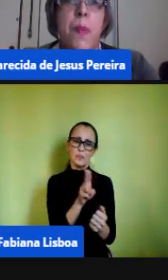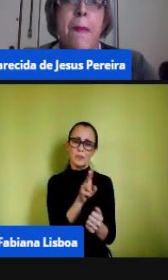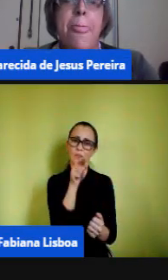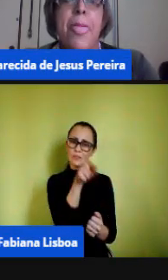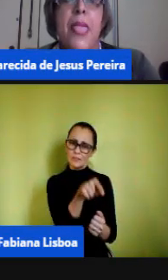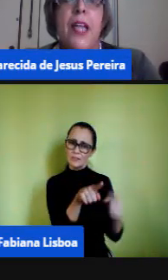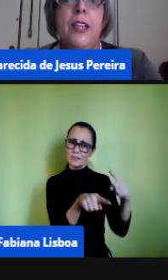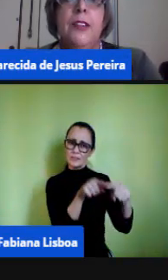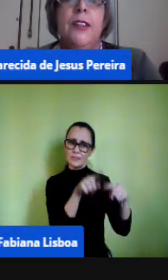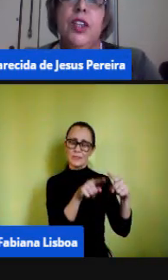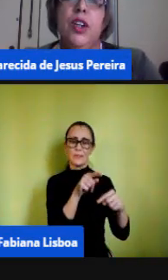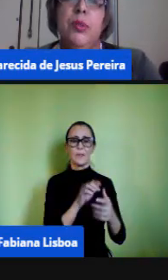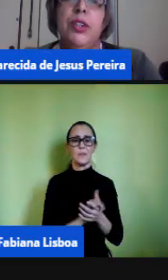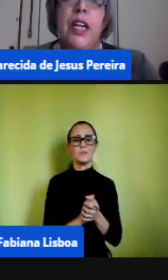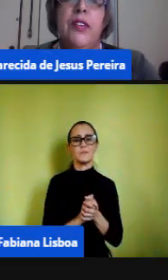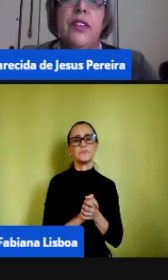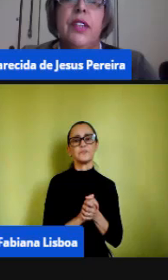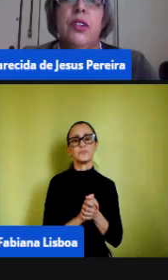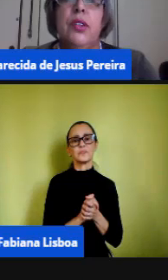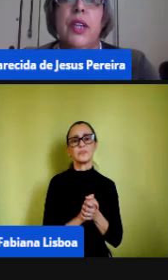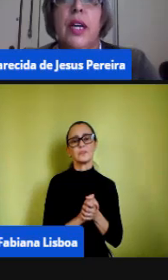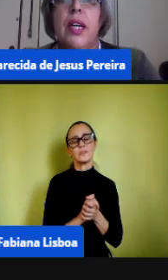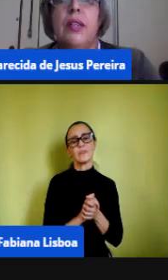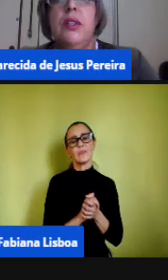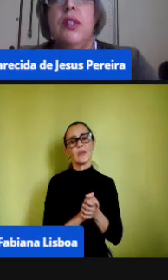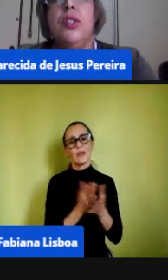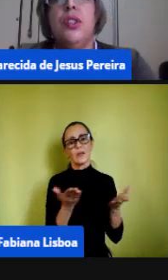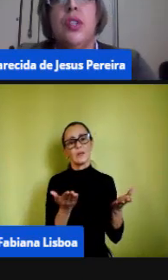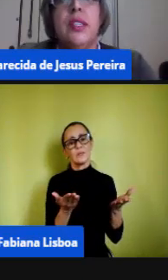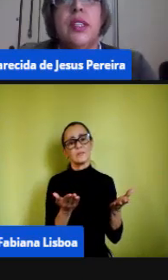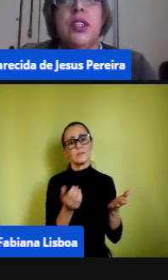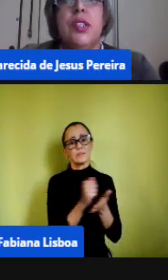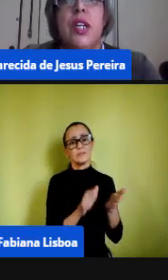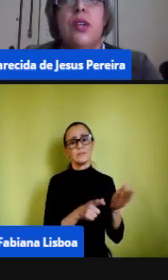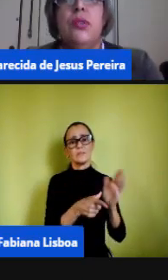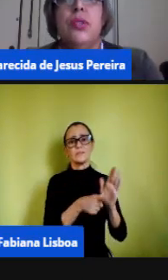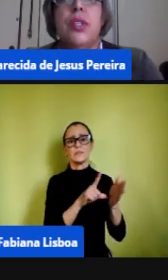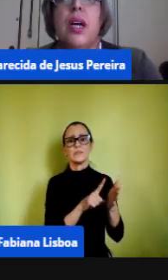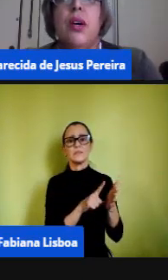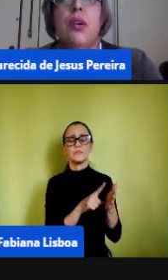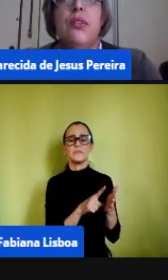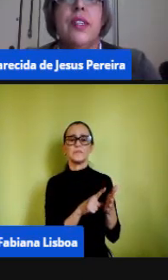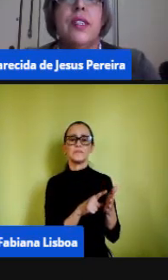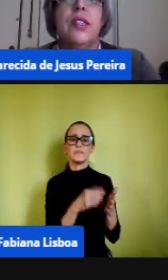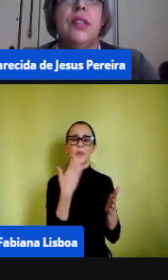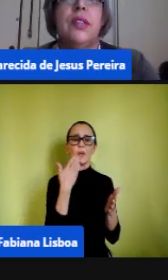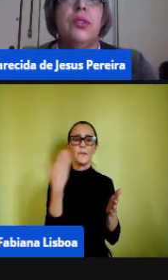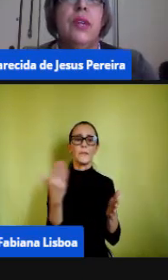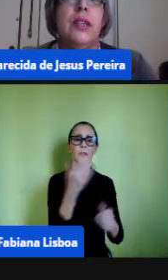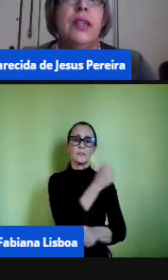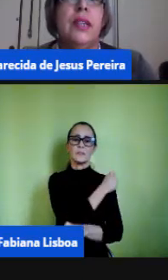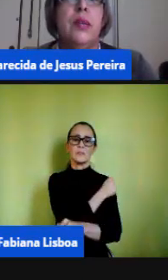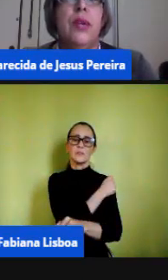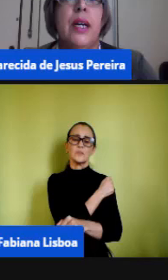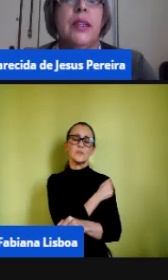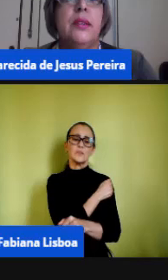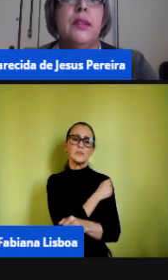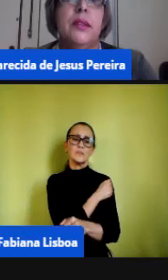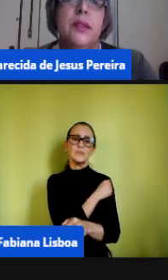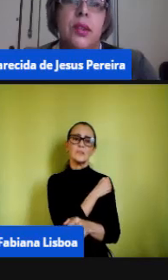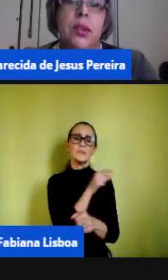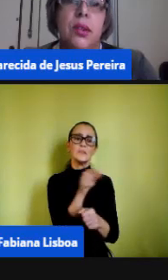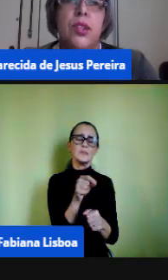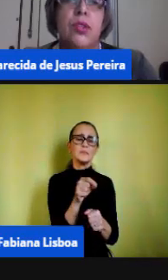ok? E como tarefa anterior, é claro, solicite aos alunos a confecção da toalha da